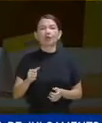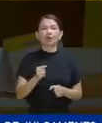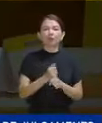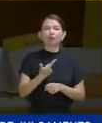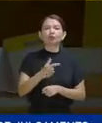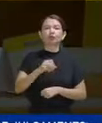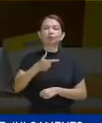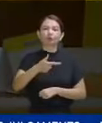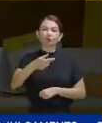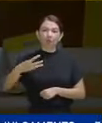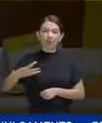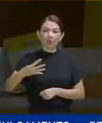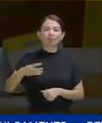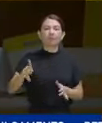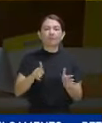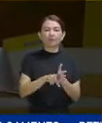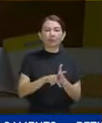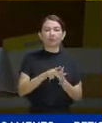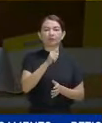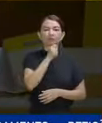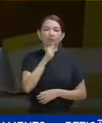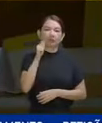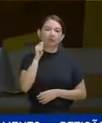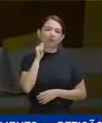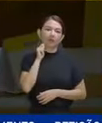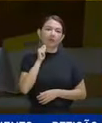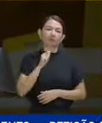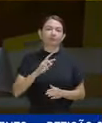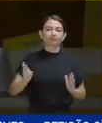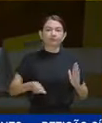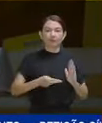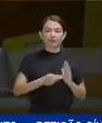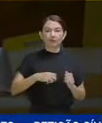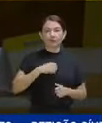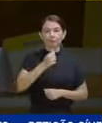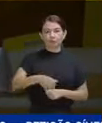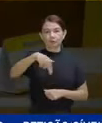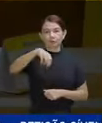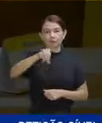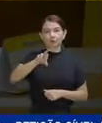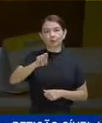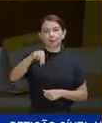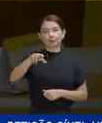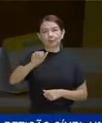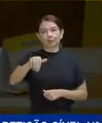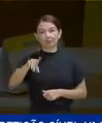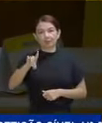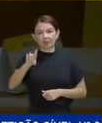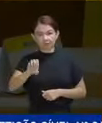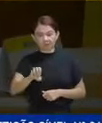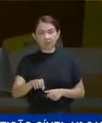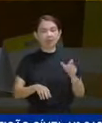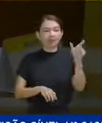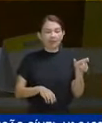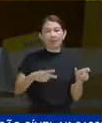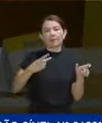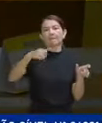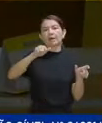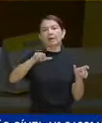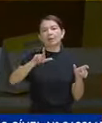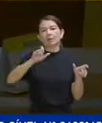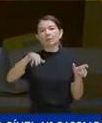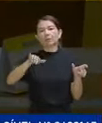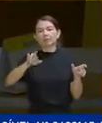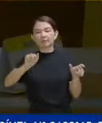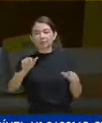0600-145-2024, a origem Macapá. O relator é o juiz Normand de Souza, a requerente é Palmira das Neves Bittencourt,